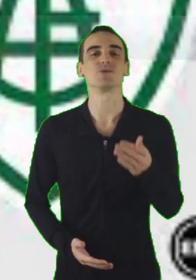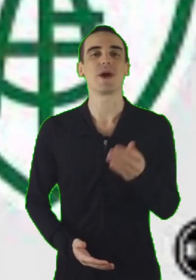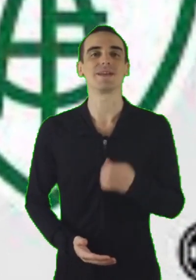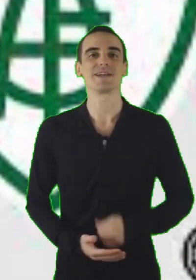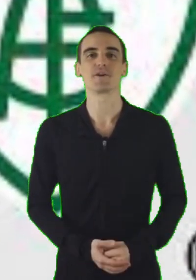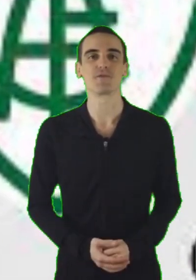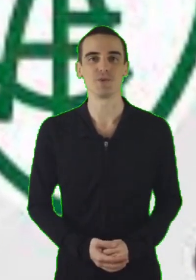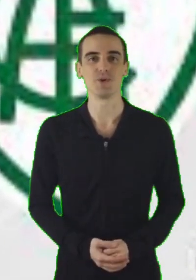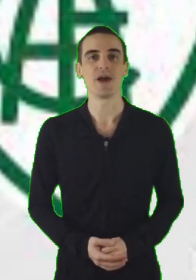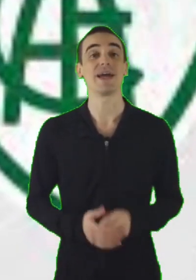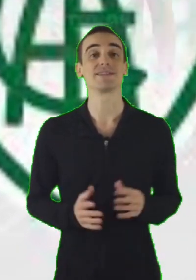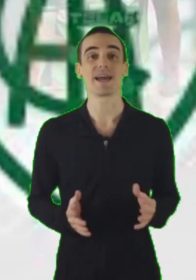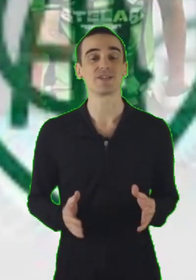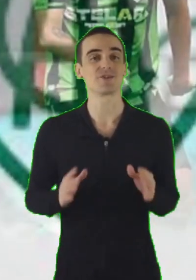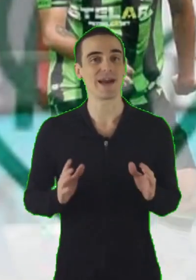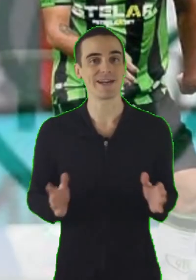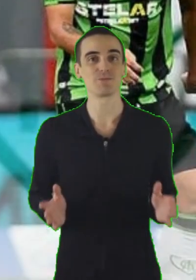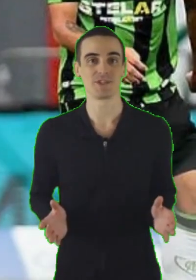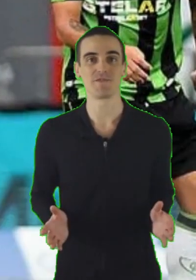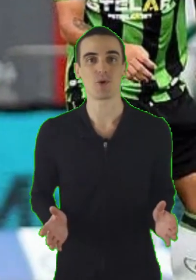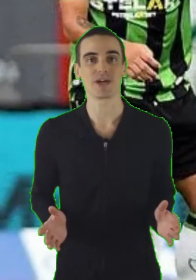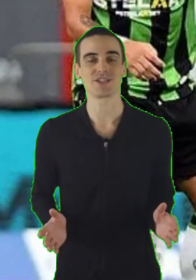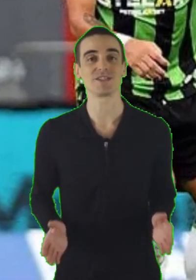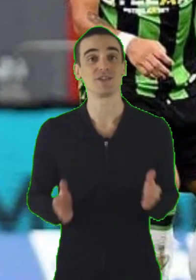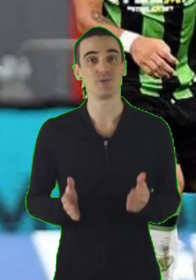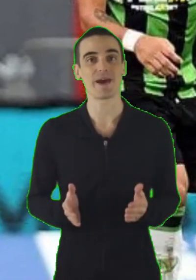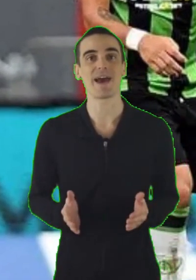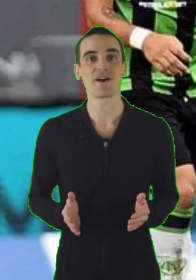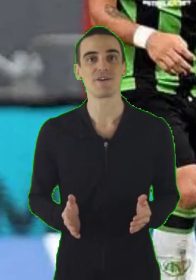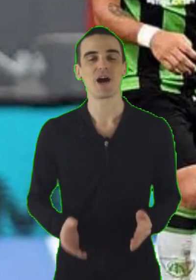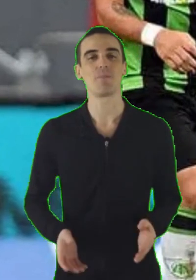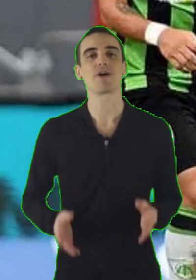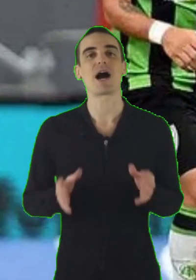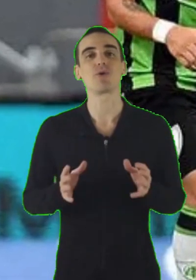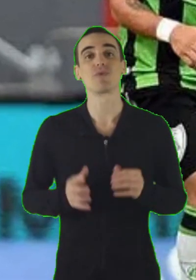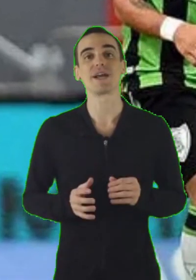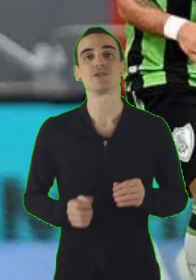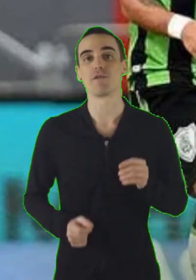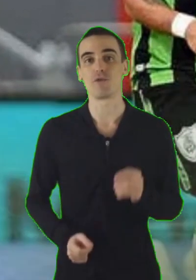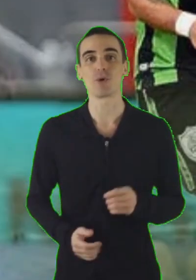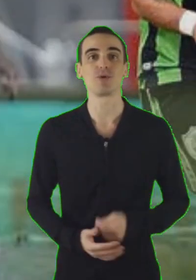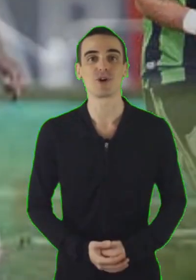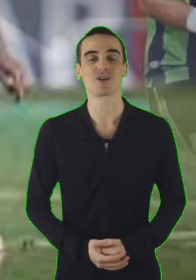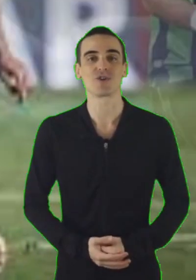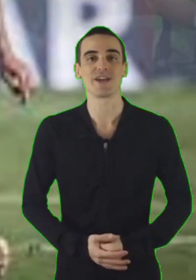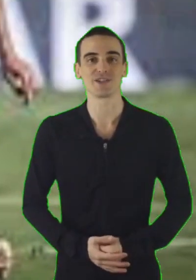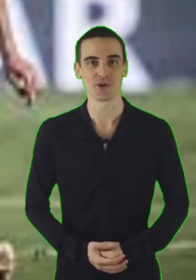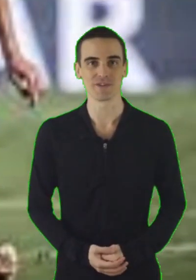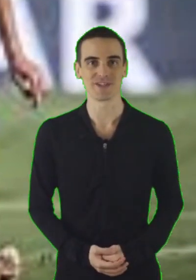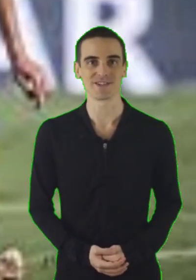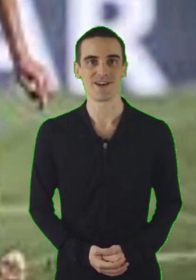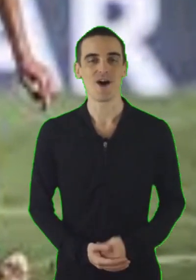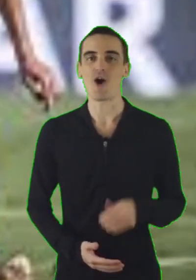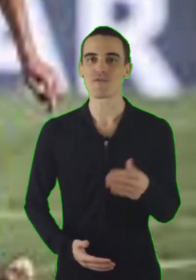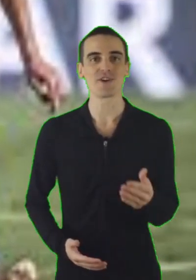Os únicos minutos de bom futebol do Cruzeiro foram os primeiros de jogo. Um time que não era primoroso, mas explorava bem a velocidade pelos lados do